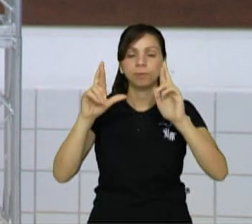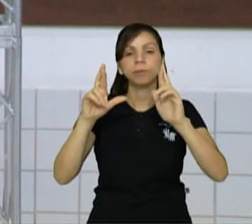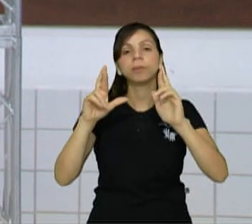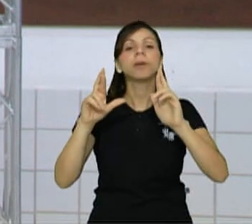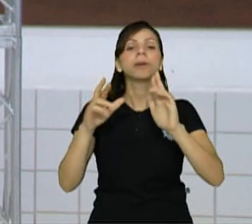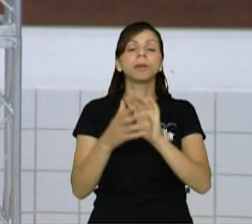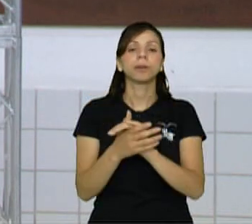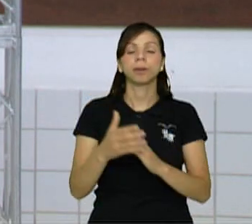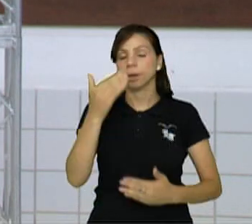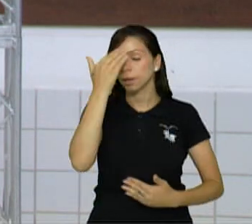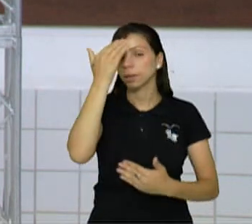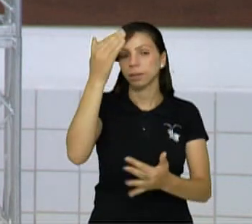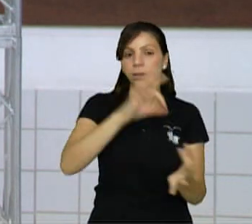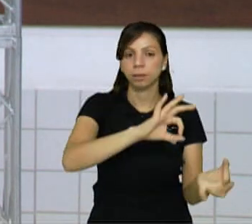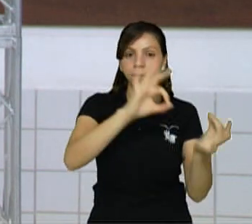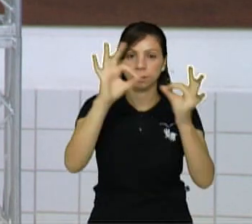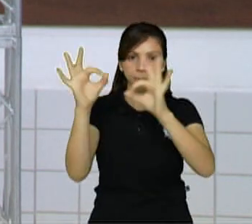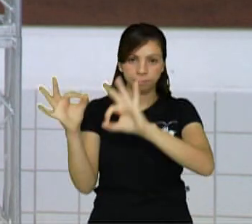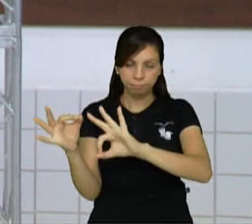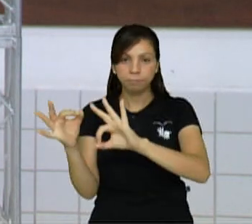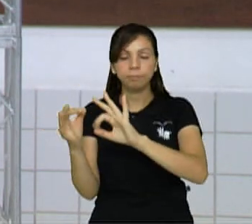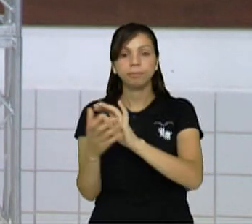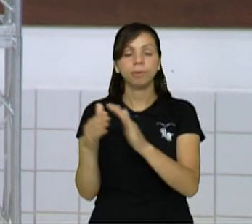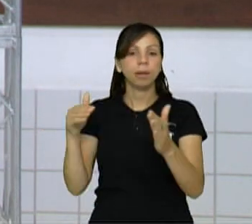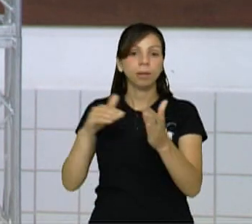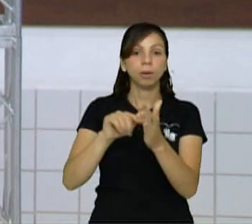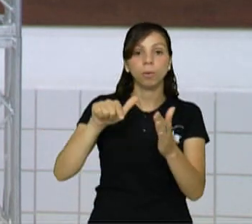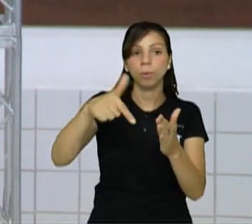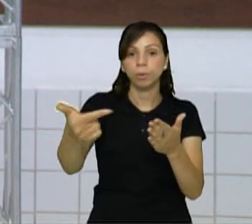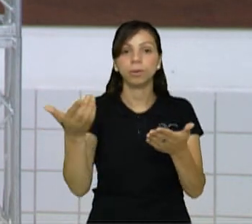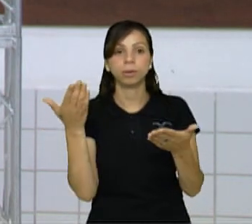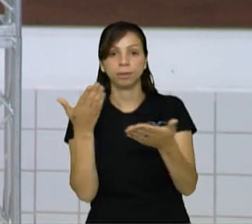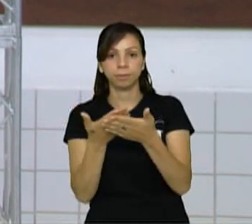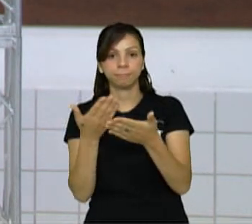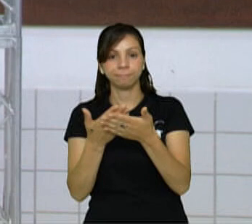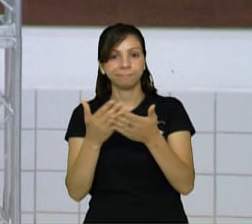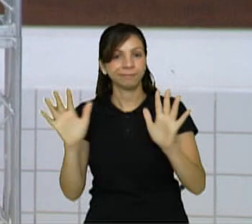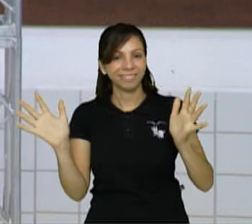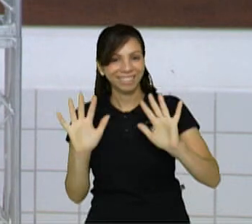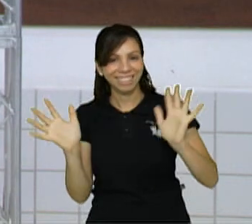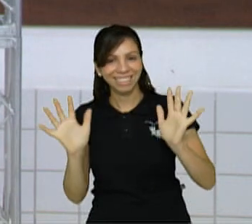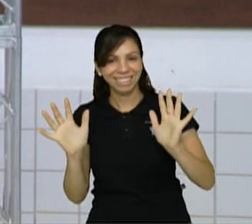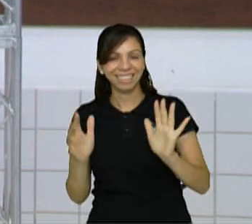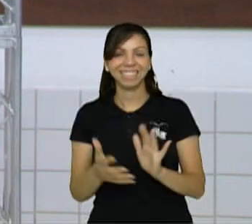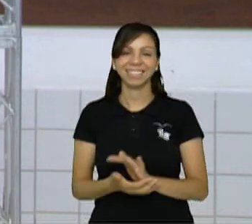sucesso, agradeço pela atenção e até uma outra oportunidade.